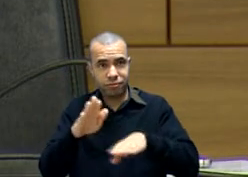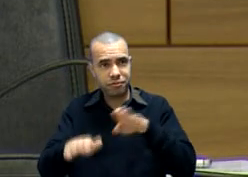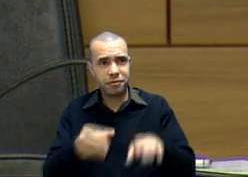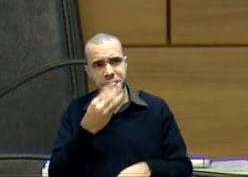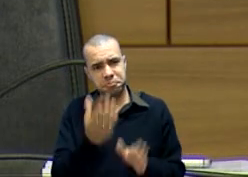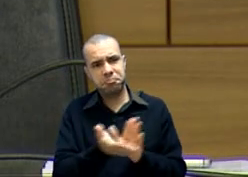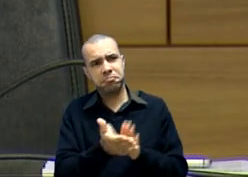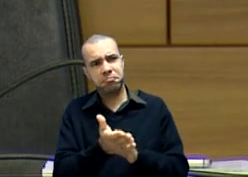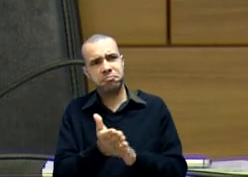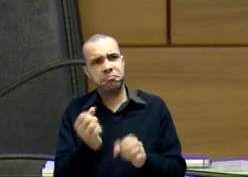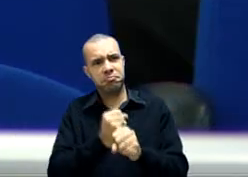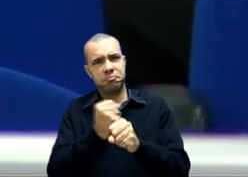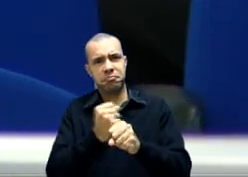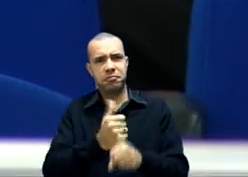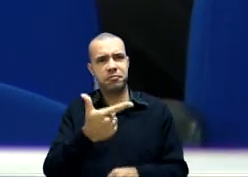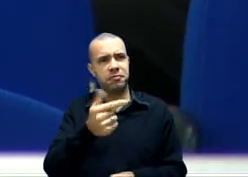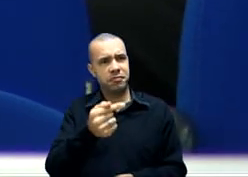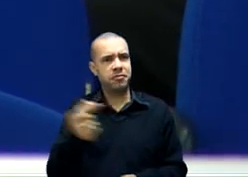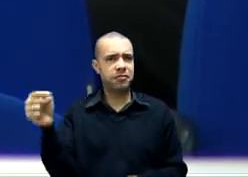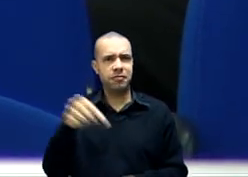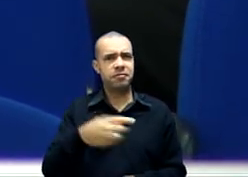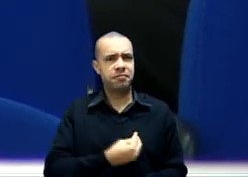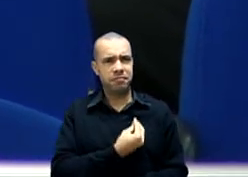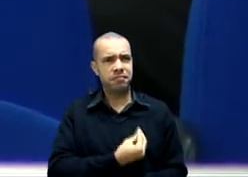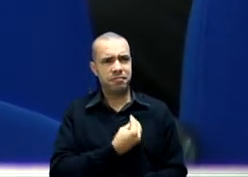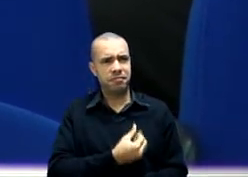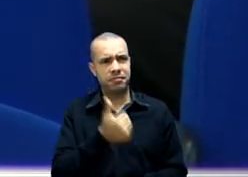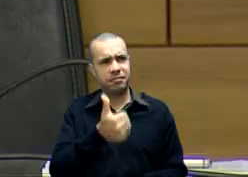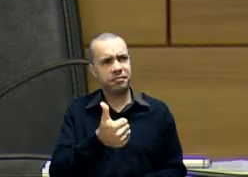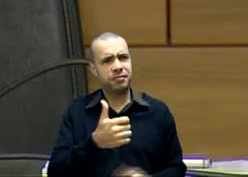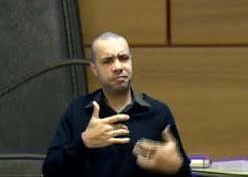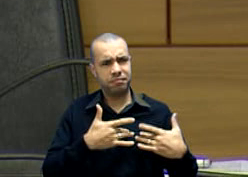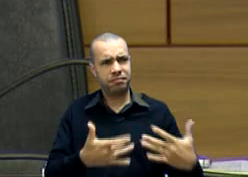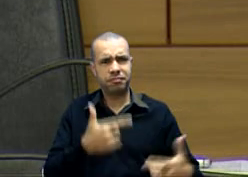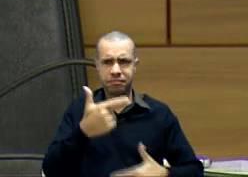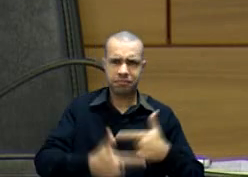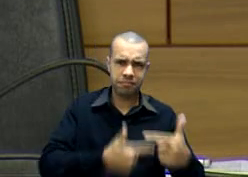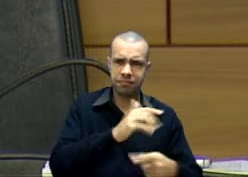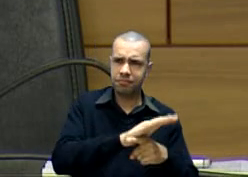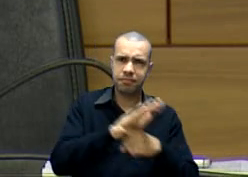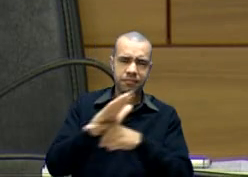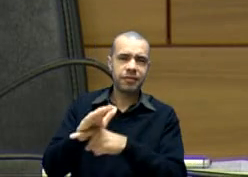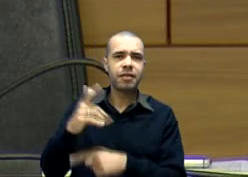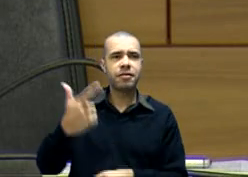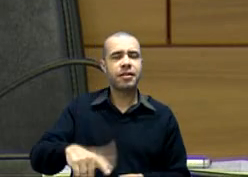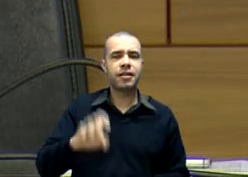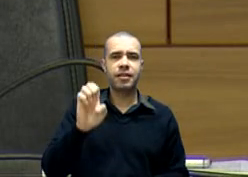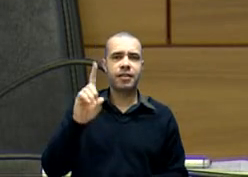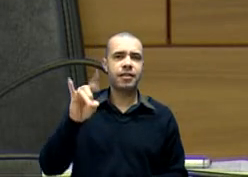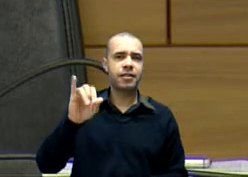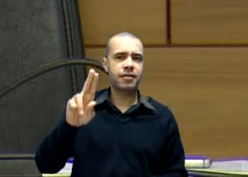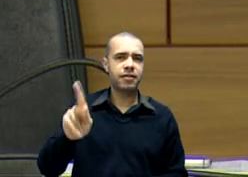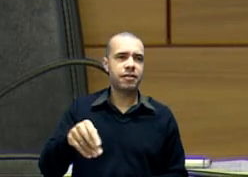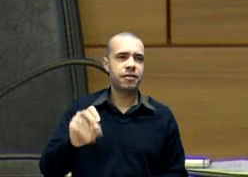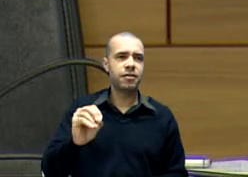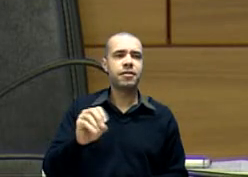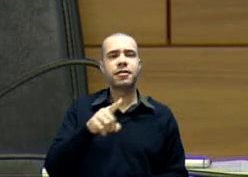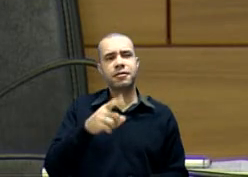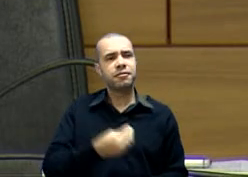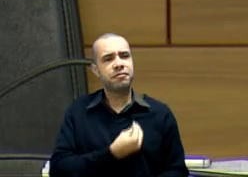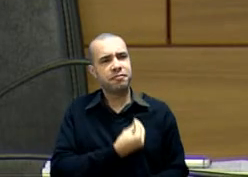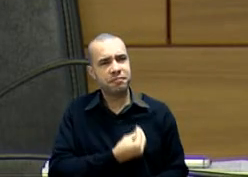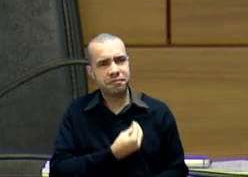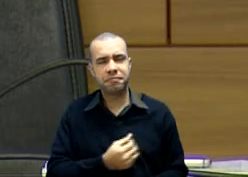você, sempre atendendo o pessoal aqui na Câmara, o líder comunitário Edinho, lá do Jardim Ipiranga também, com a esposa e família aí. Muito bem, seja